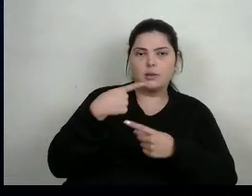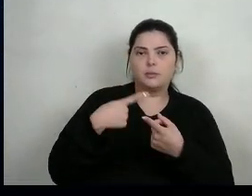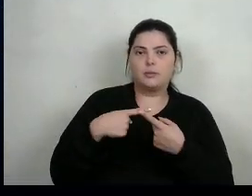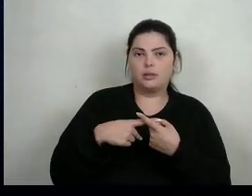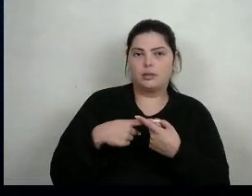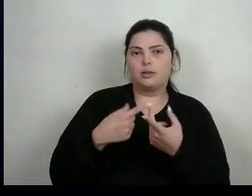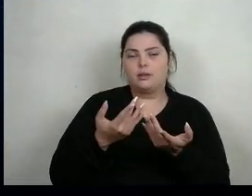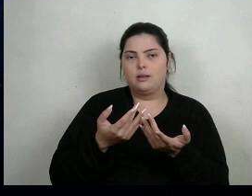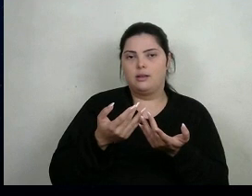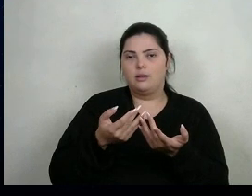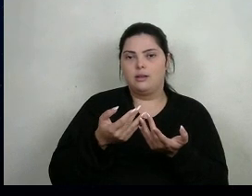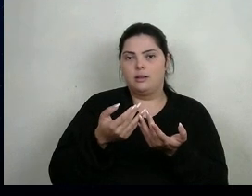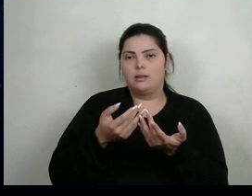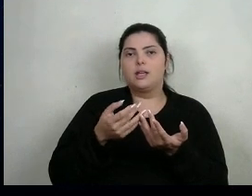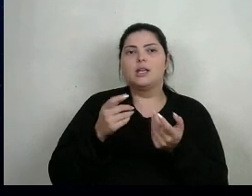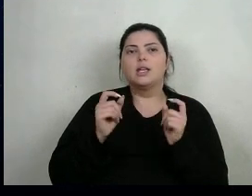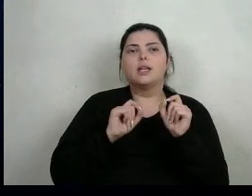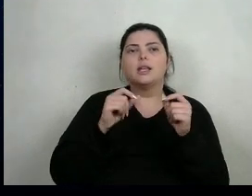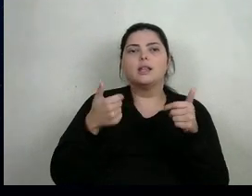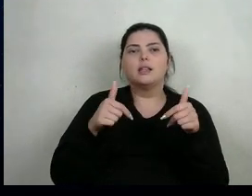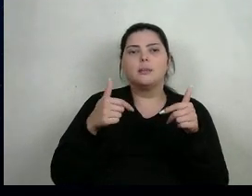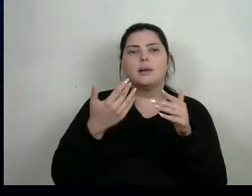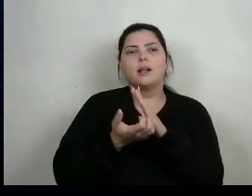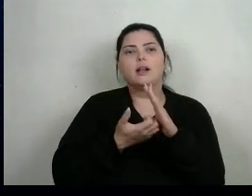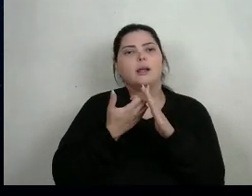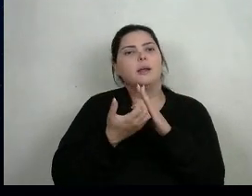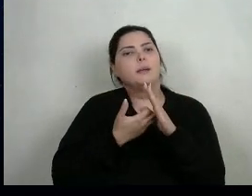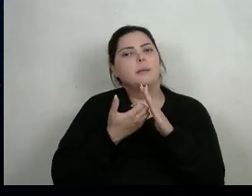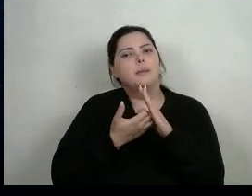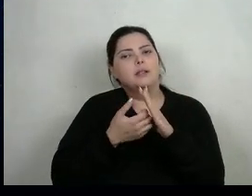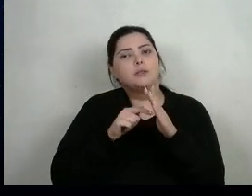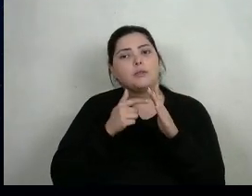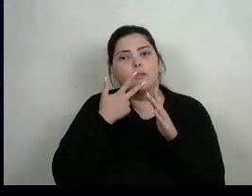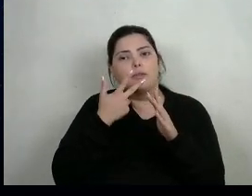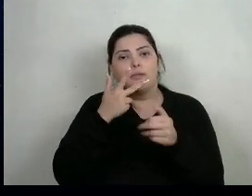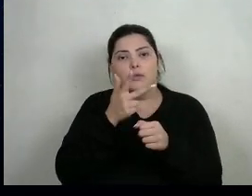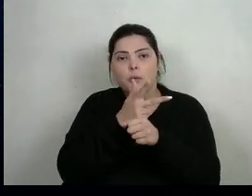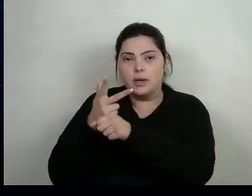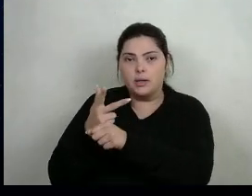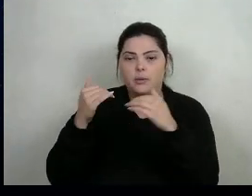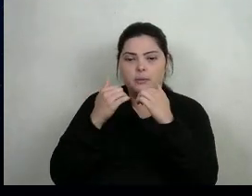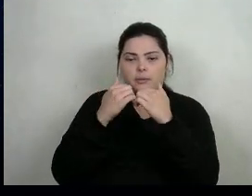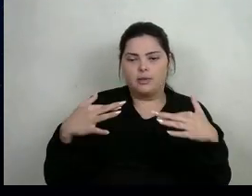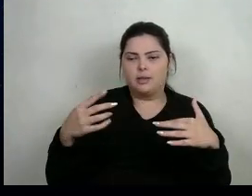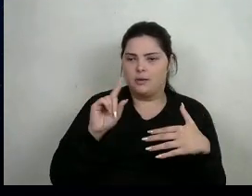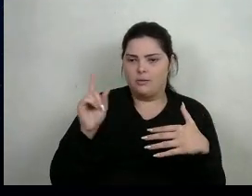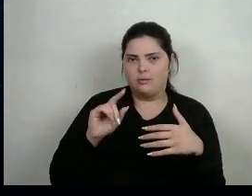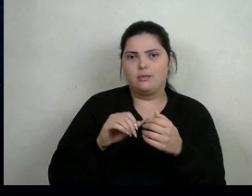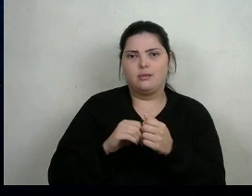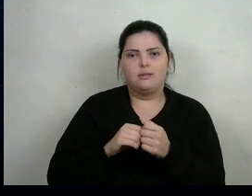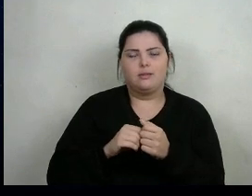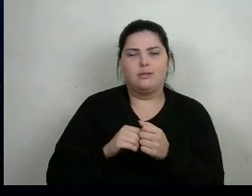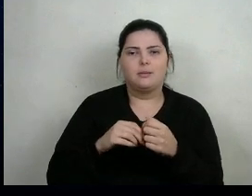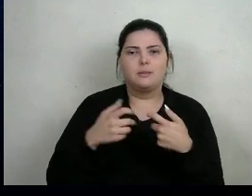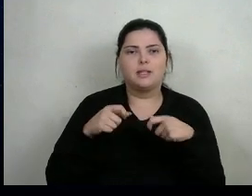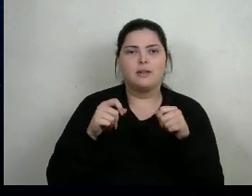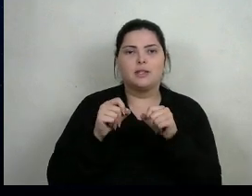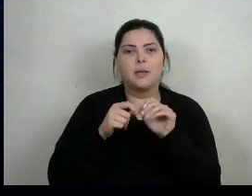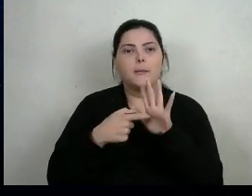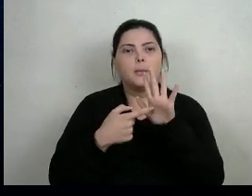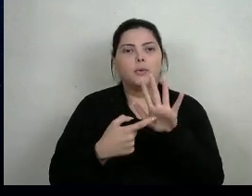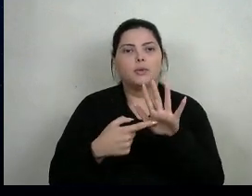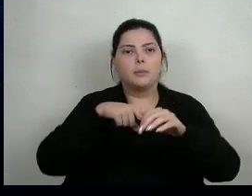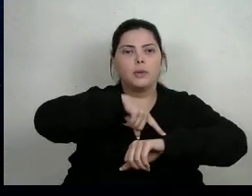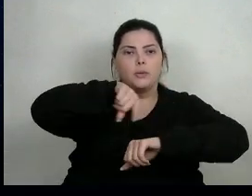é quem aqui trabalha em empresa muita gente não tá filmando a plateia não né quem aqui trabalha em empresa que precisa fazer apontamento de hora em equipe